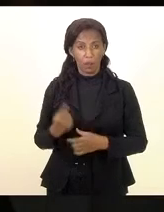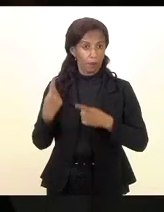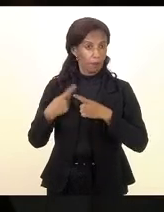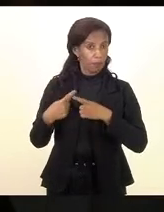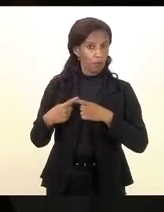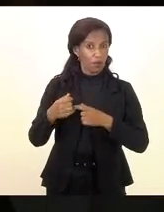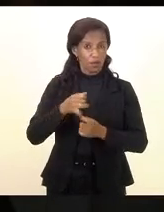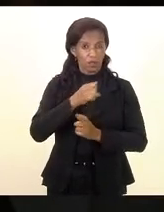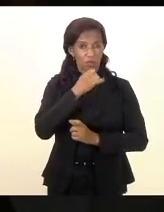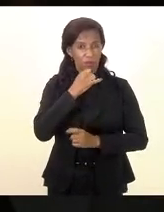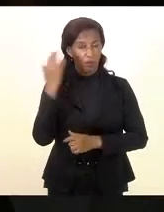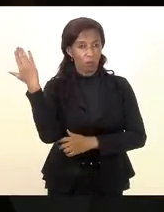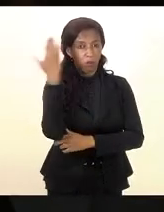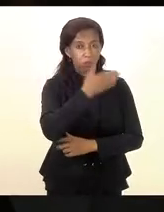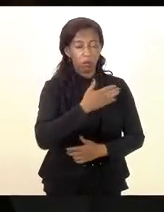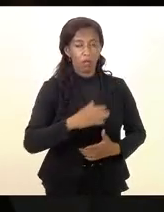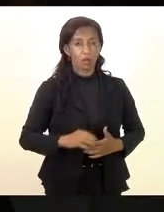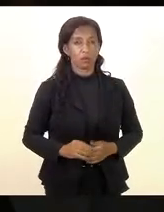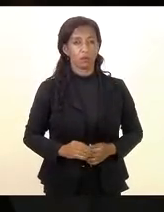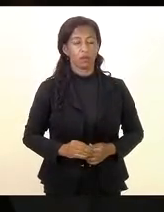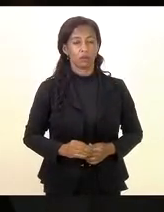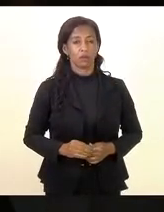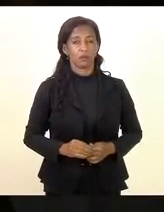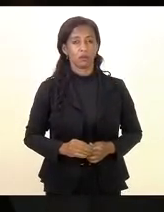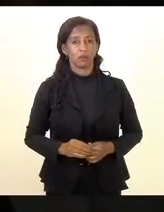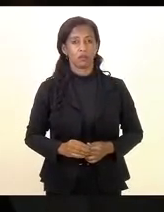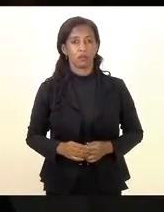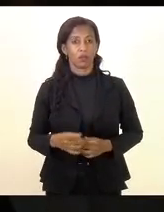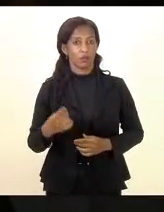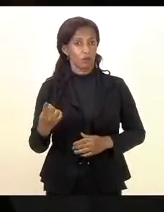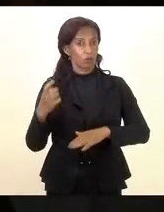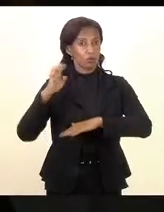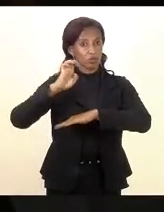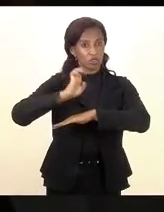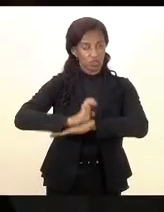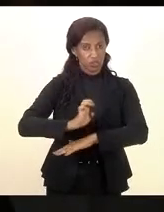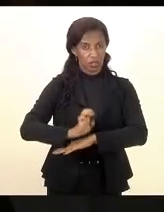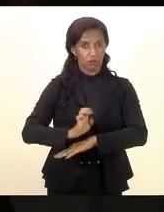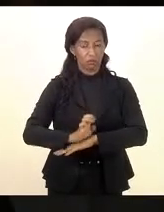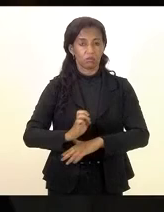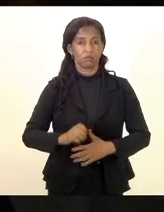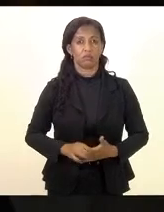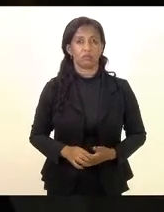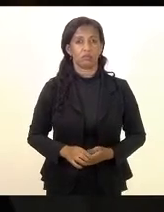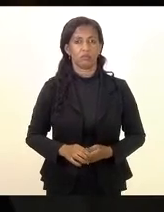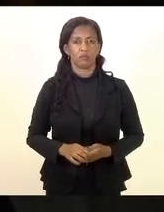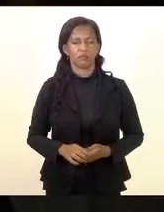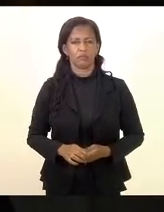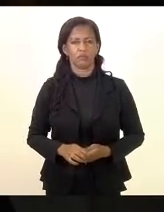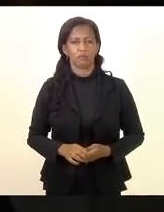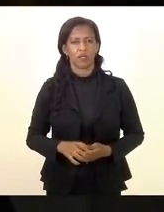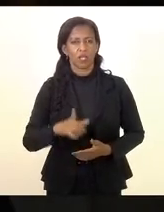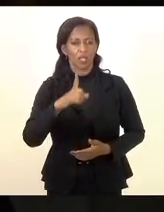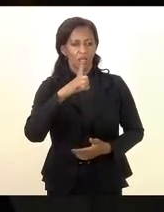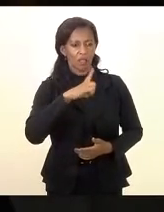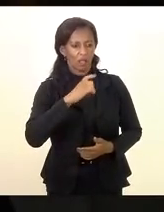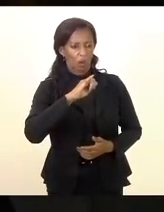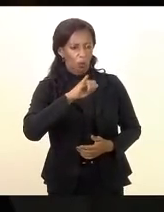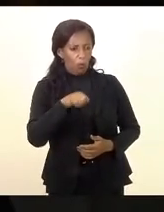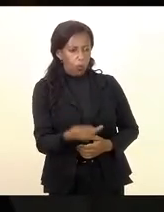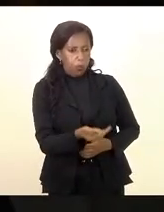constatado foi que o estado criava condições